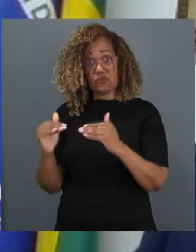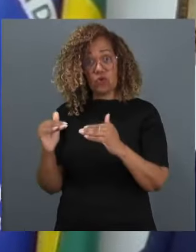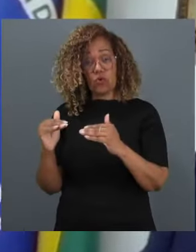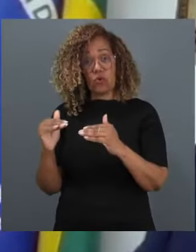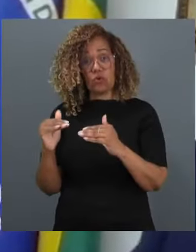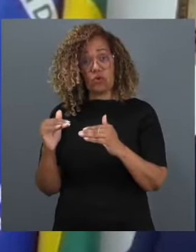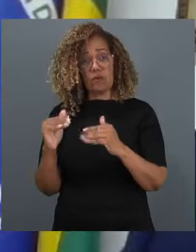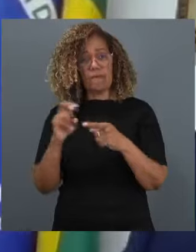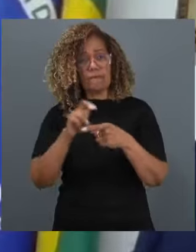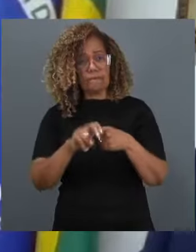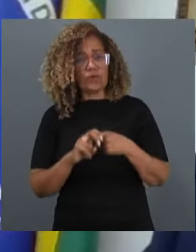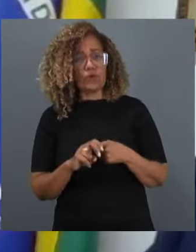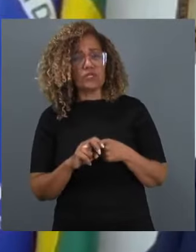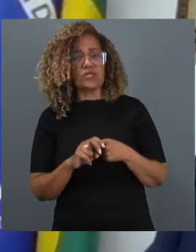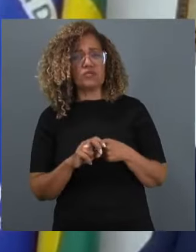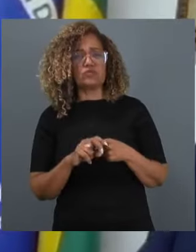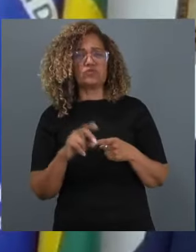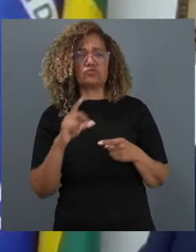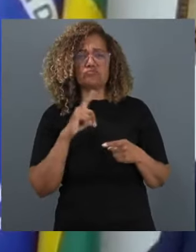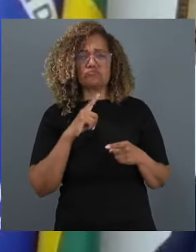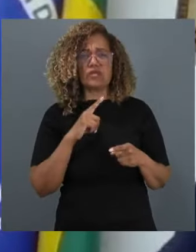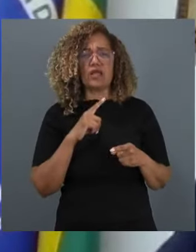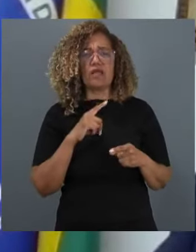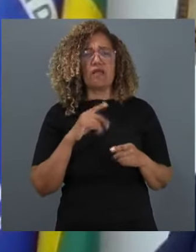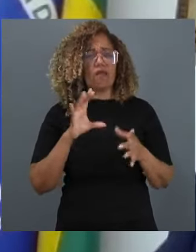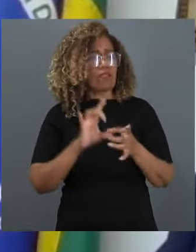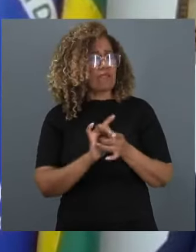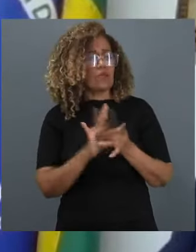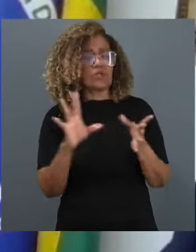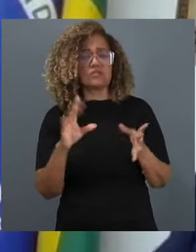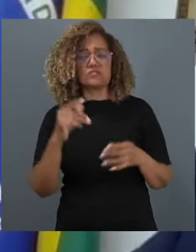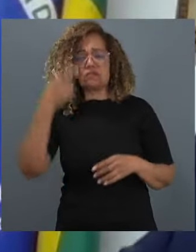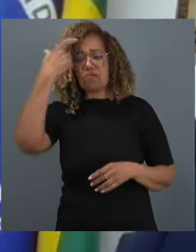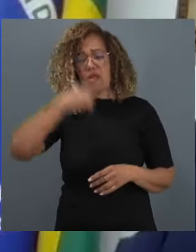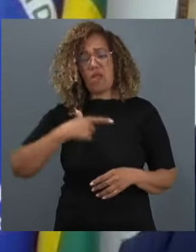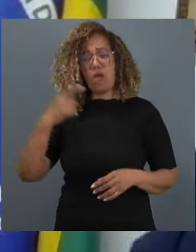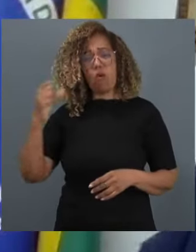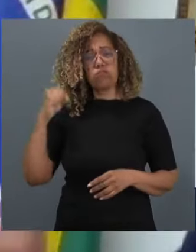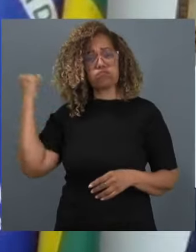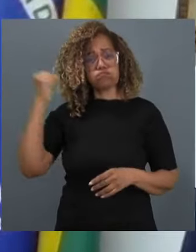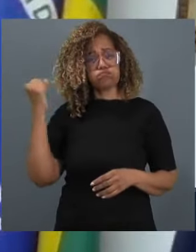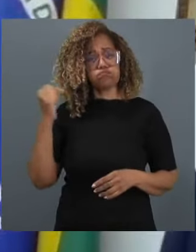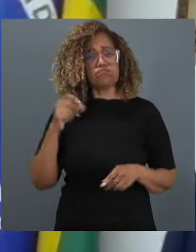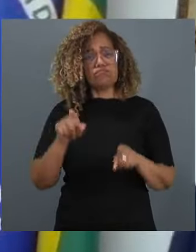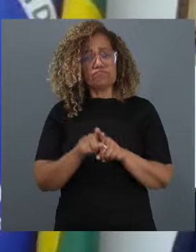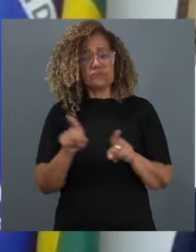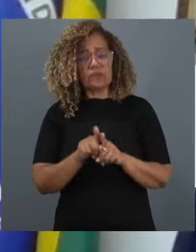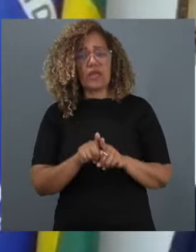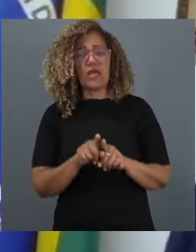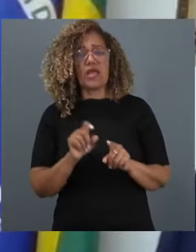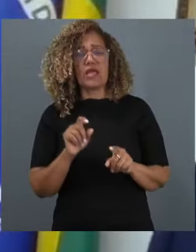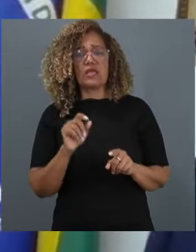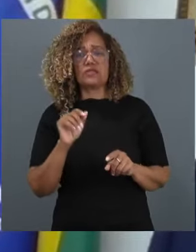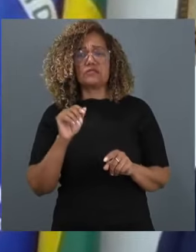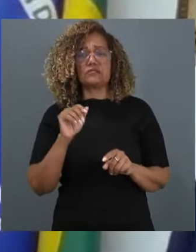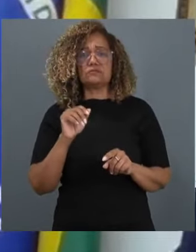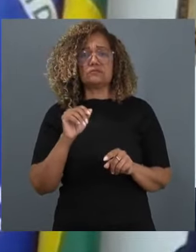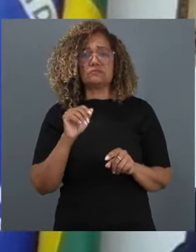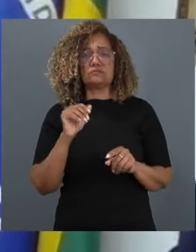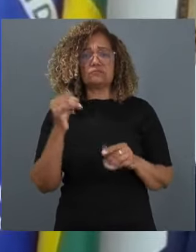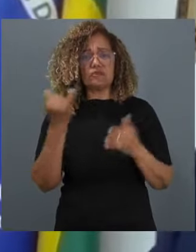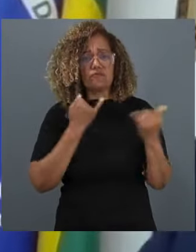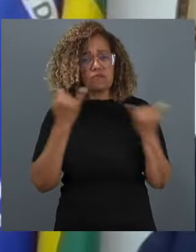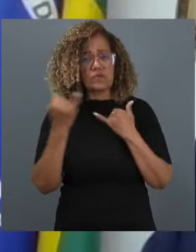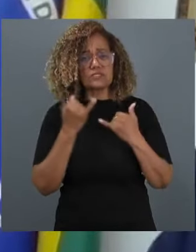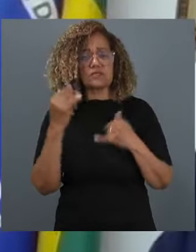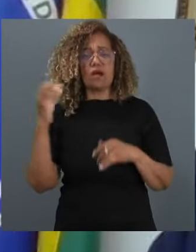contate, isso é da democracia, o seu deputado federal, contate o seu senador e coloque a sua posição